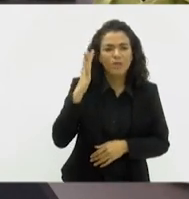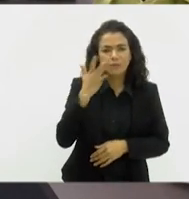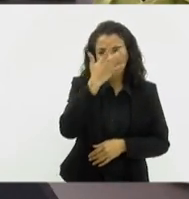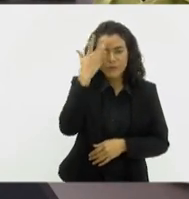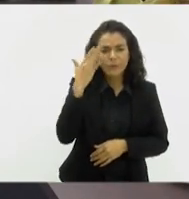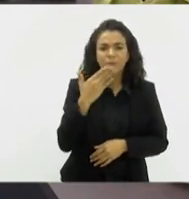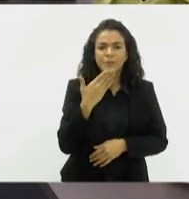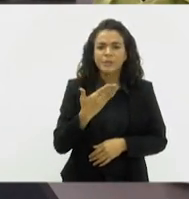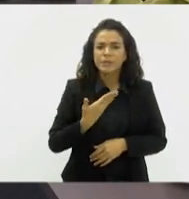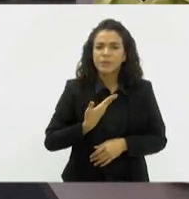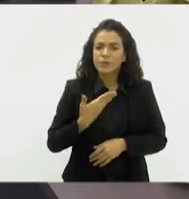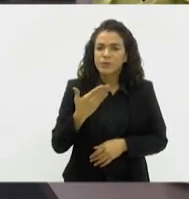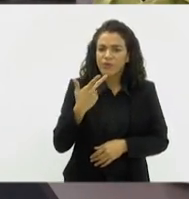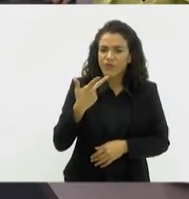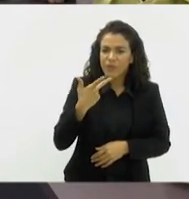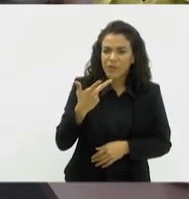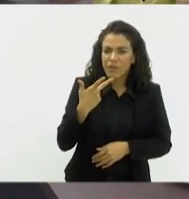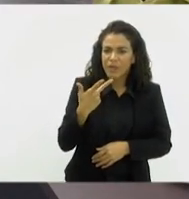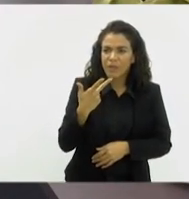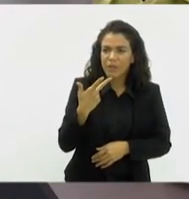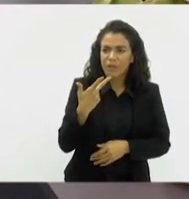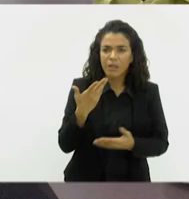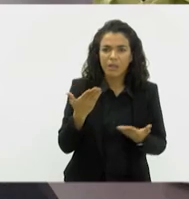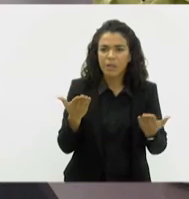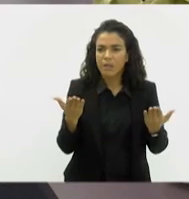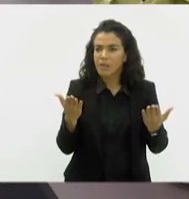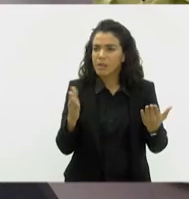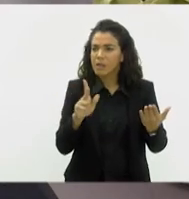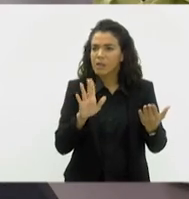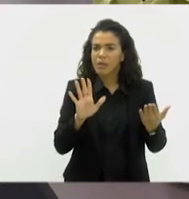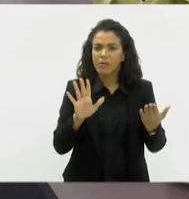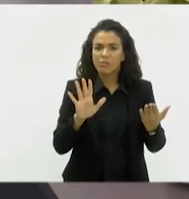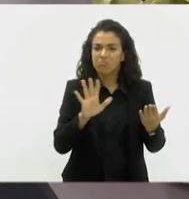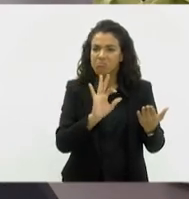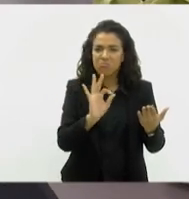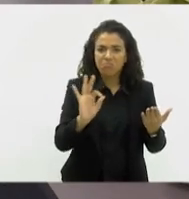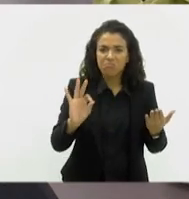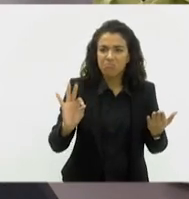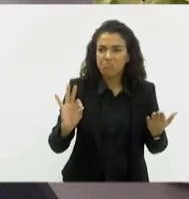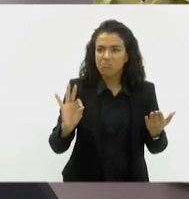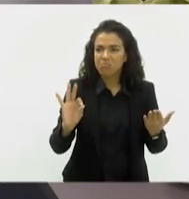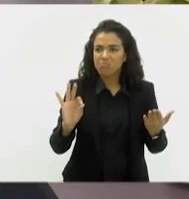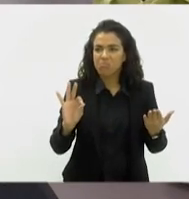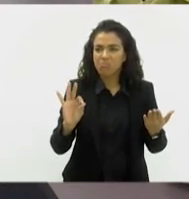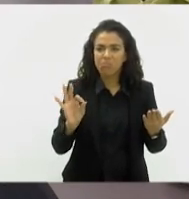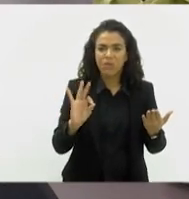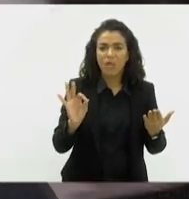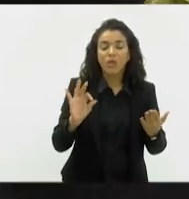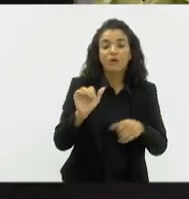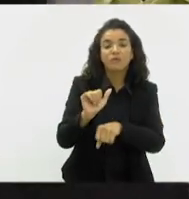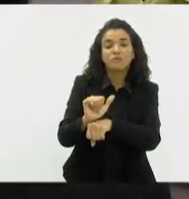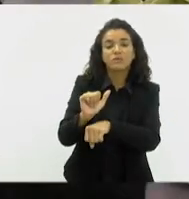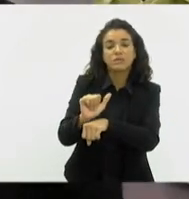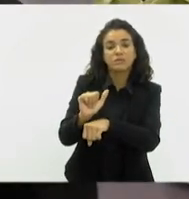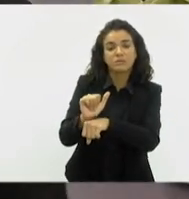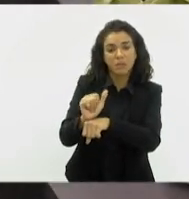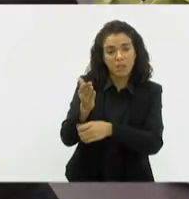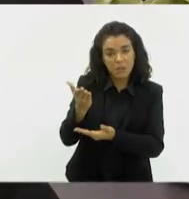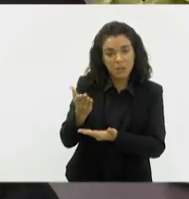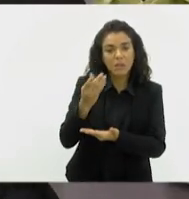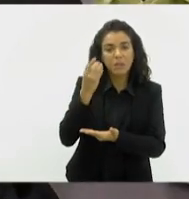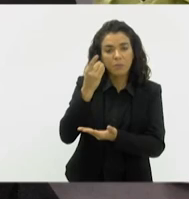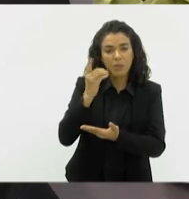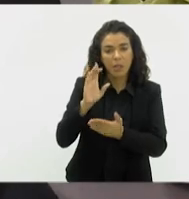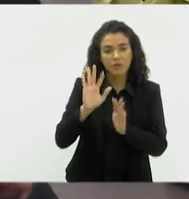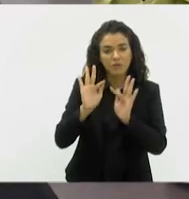palavra. Só saber se o presidente... Acho que não tinha ouvido ainda ela solicitar. Não, eu tinha ouvido, estava esperando a Vossa Excelência encerrar.